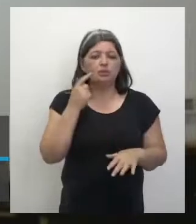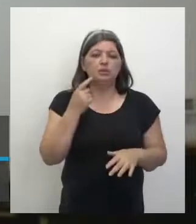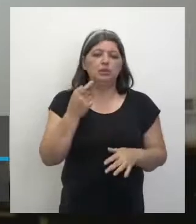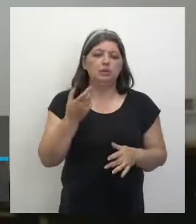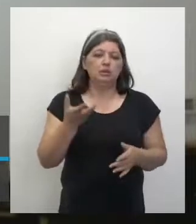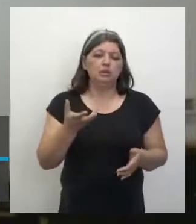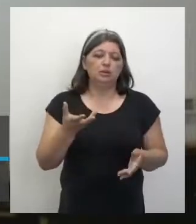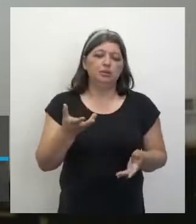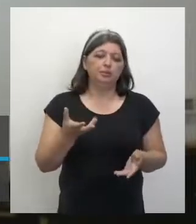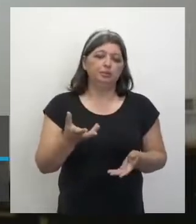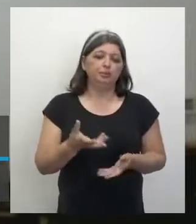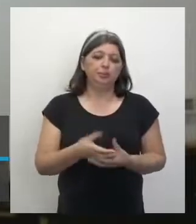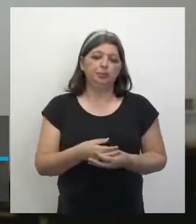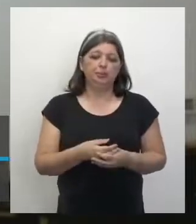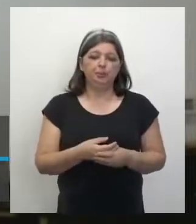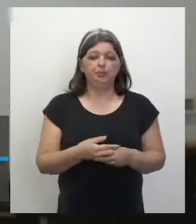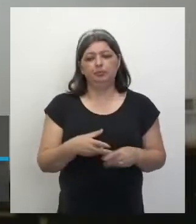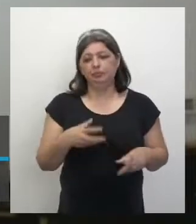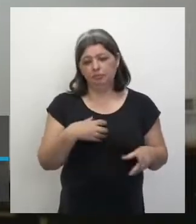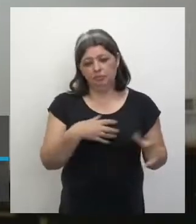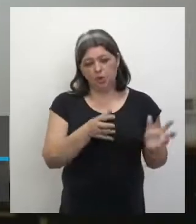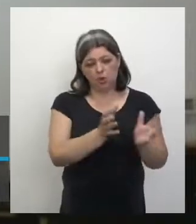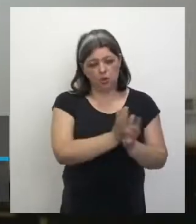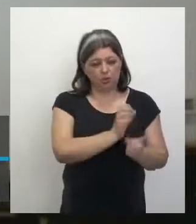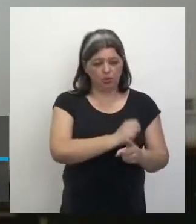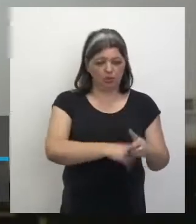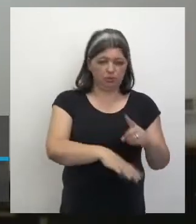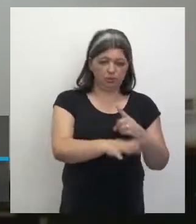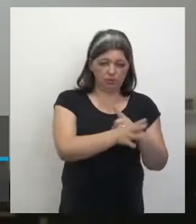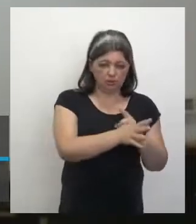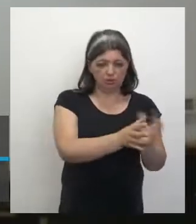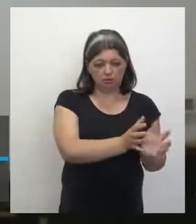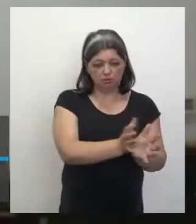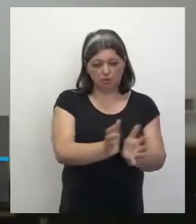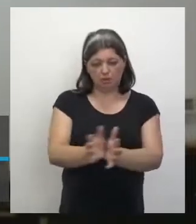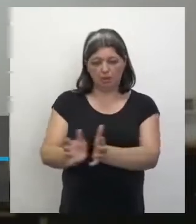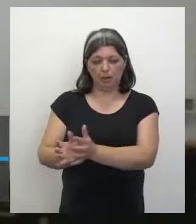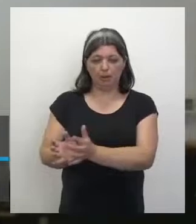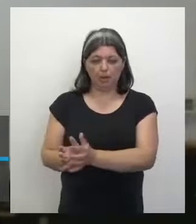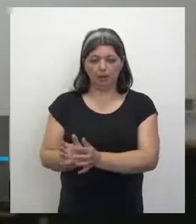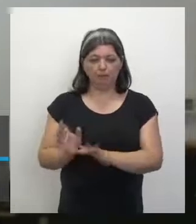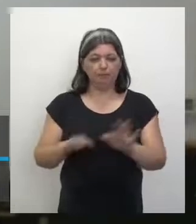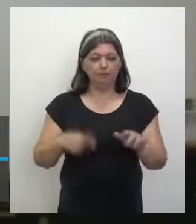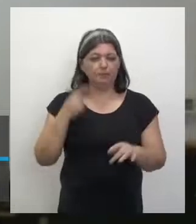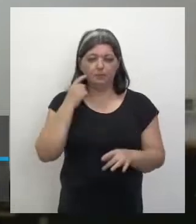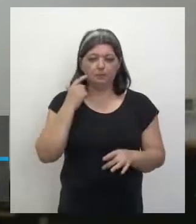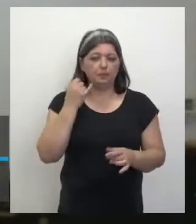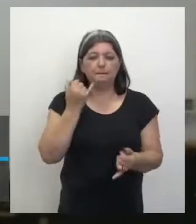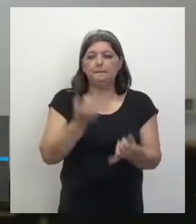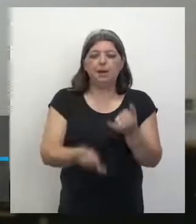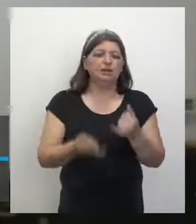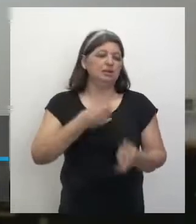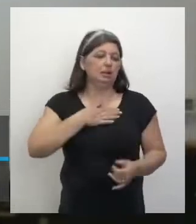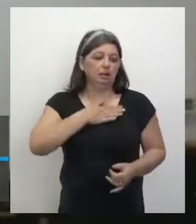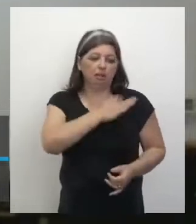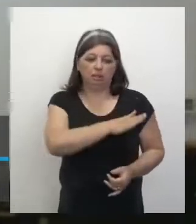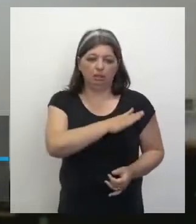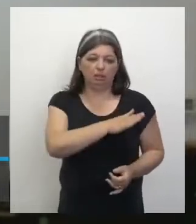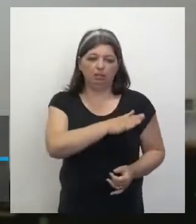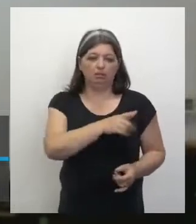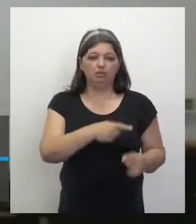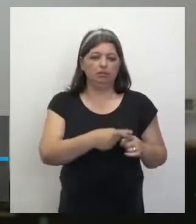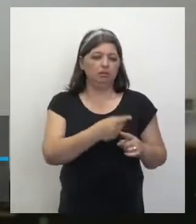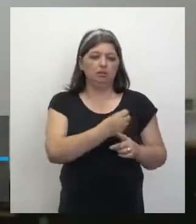certa grupo social, né, a gente está, então, como se diz, marginalizando esse grupo, né, tirando ele do